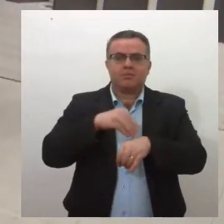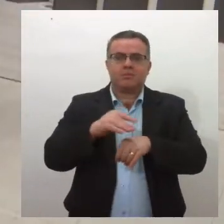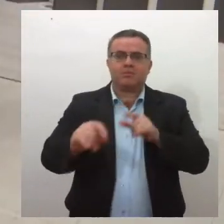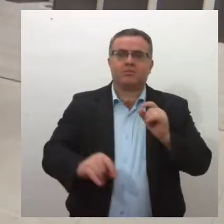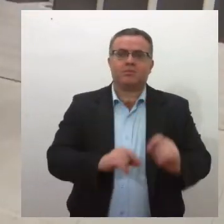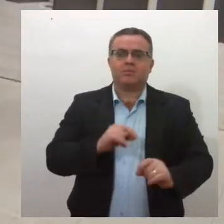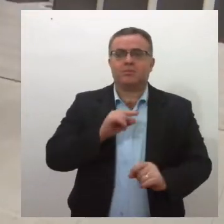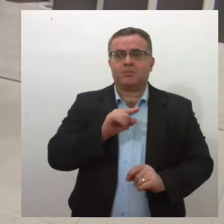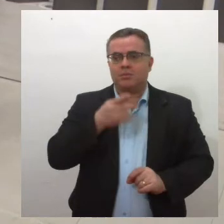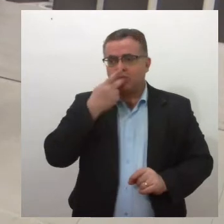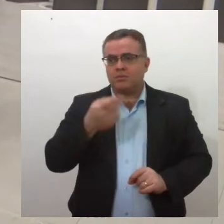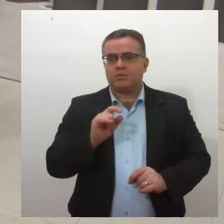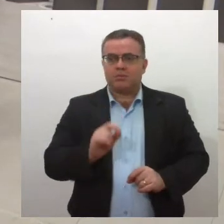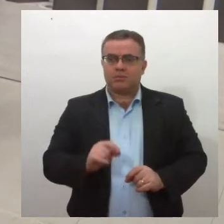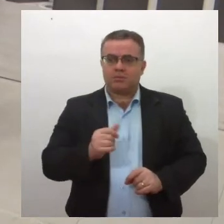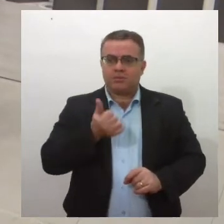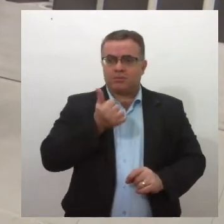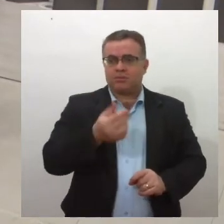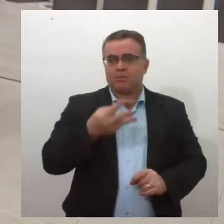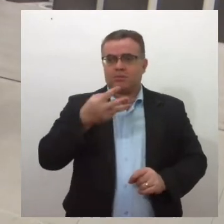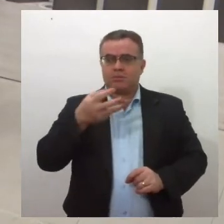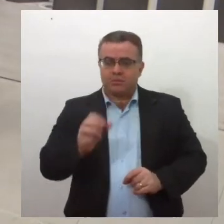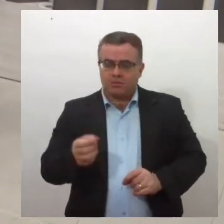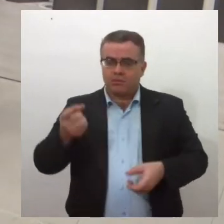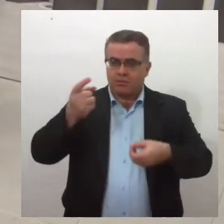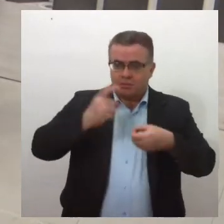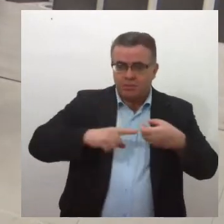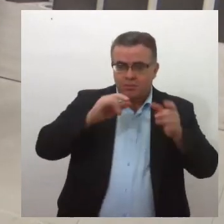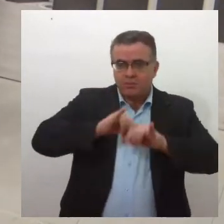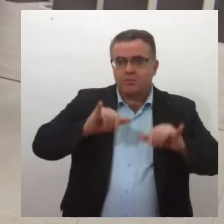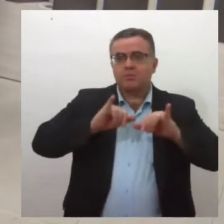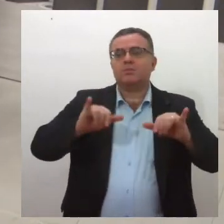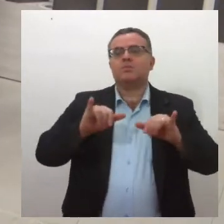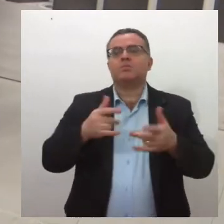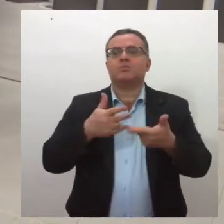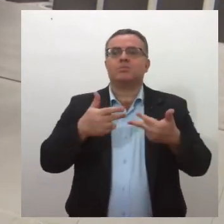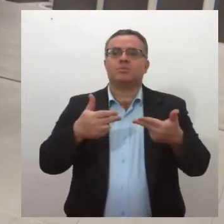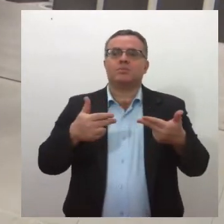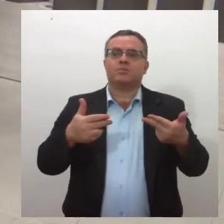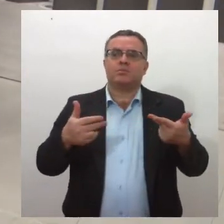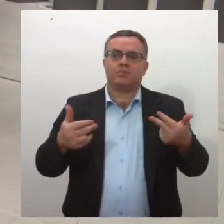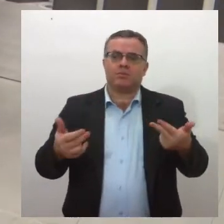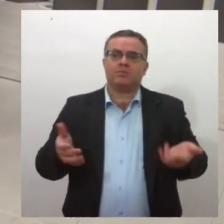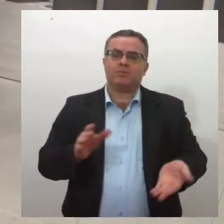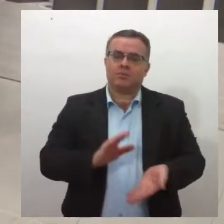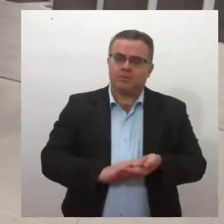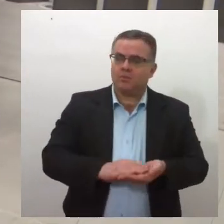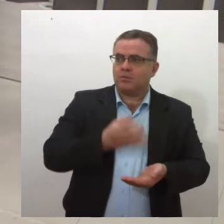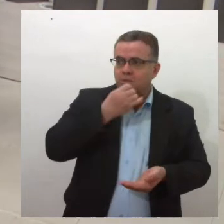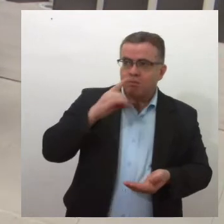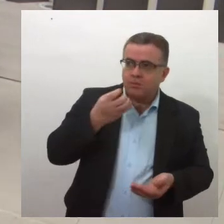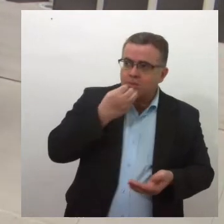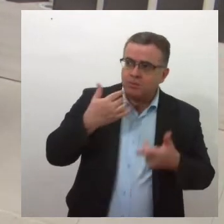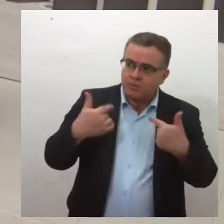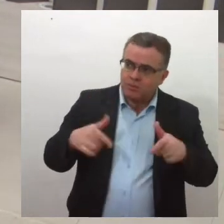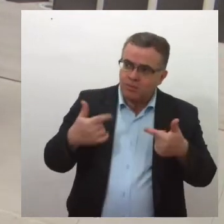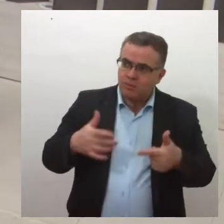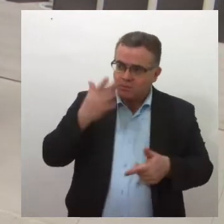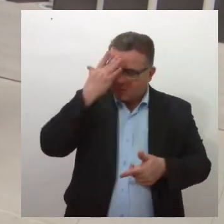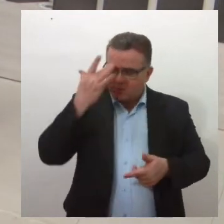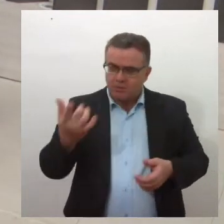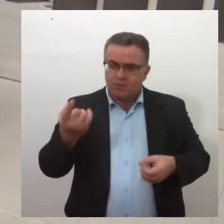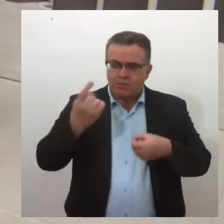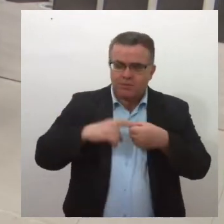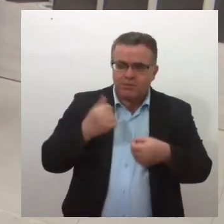mesmo comentou, ele volta 12h30 no Jornal da Alese, segunda edição, com as notícias atualizadas do Parlamento Sergipano. Tenha um bom dia, um bom trabalho e até amanhã às 8